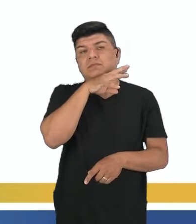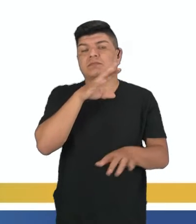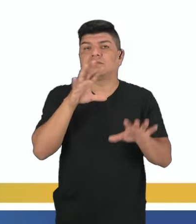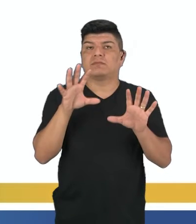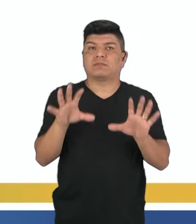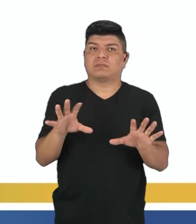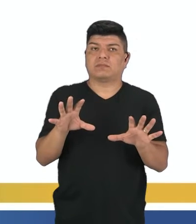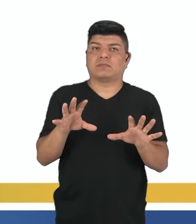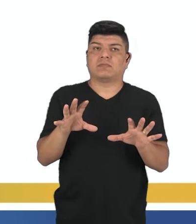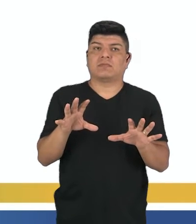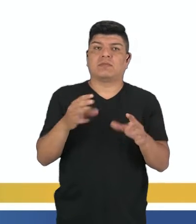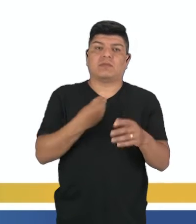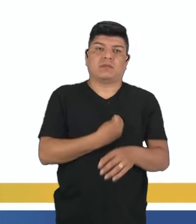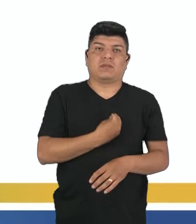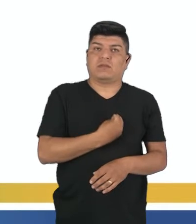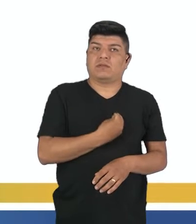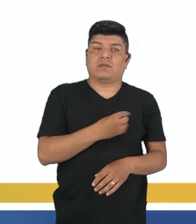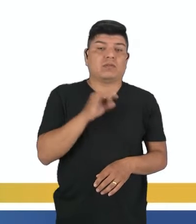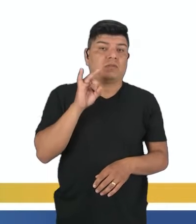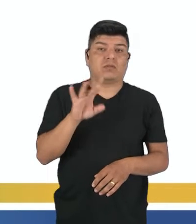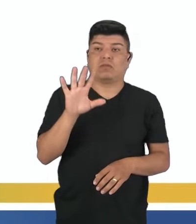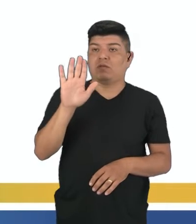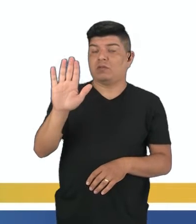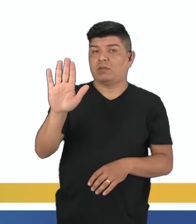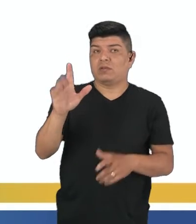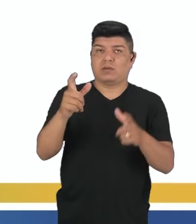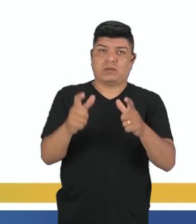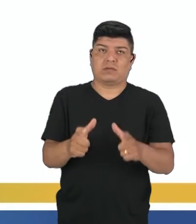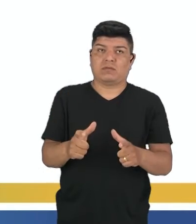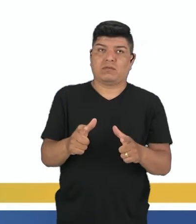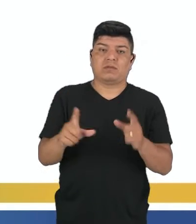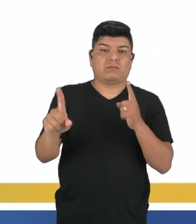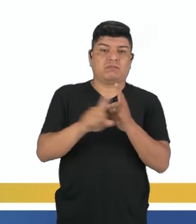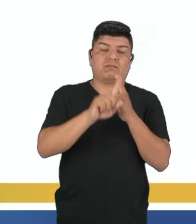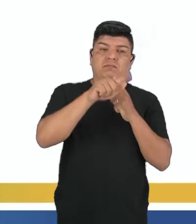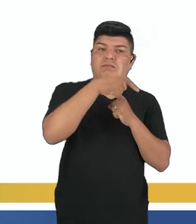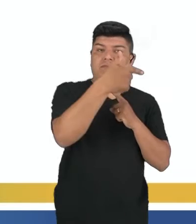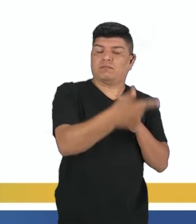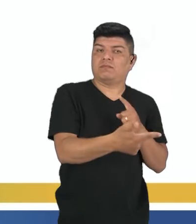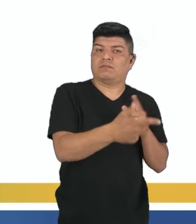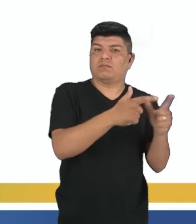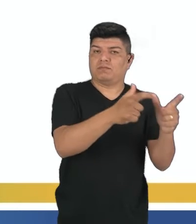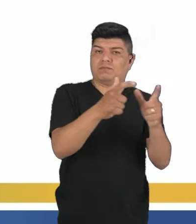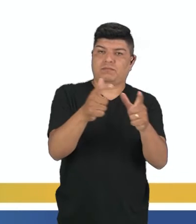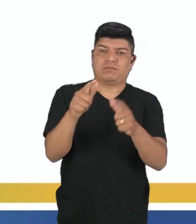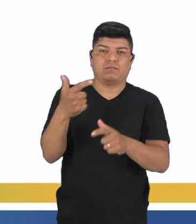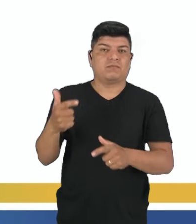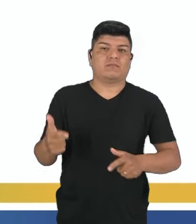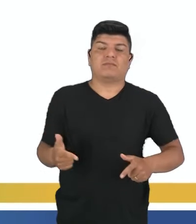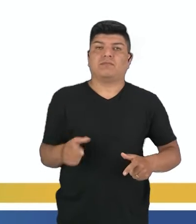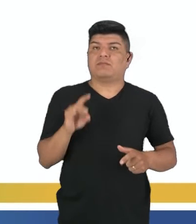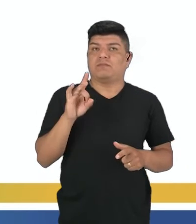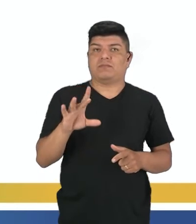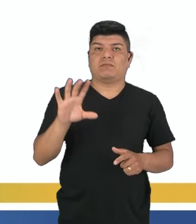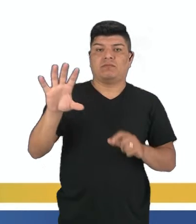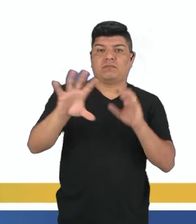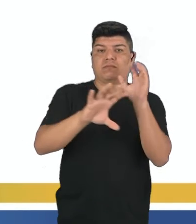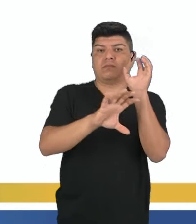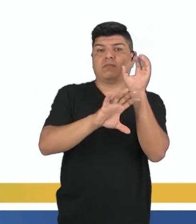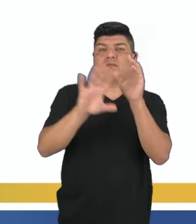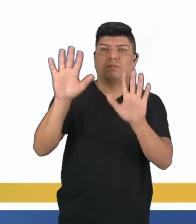seja, espécies que vivem apenas naquela região, que a gente não vai encontrar essas espécies em qualquer outra região, a não ser no